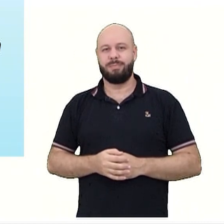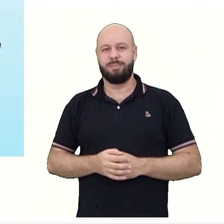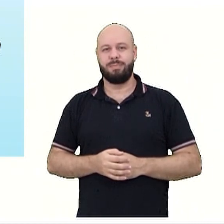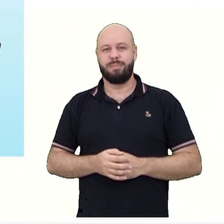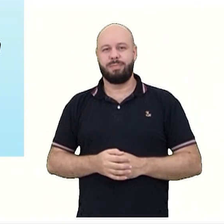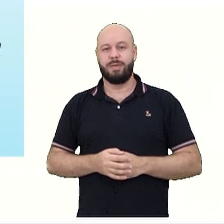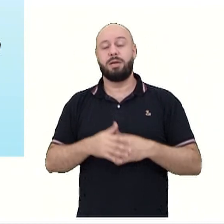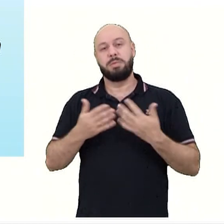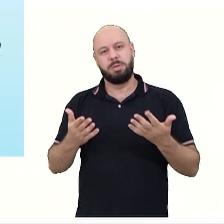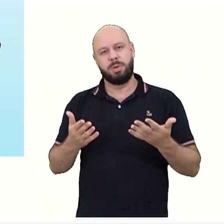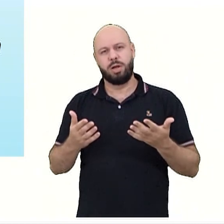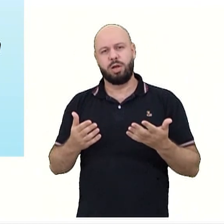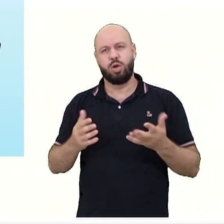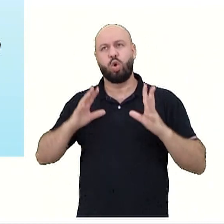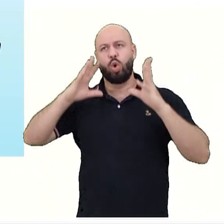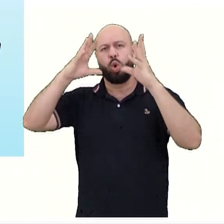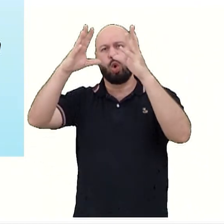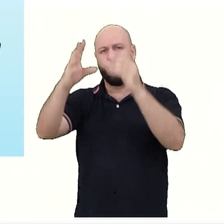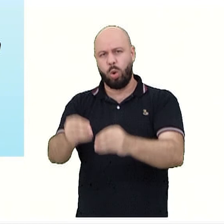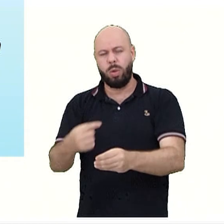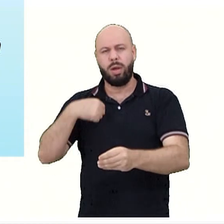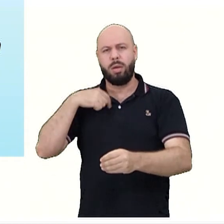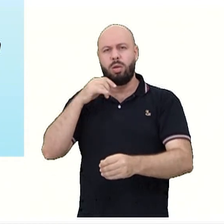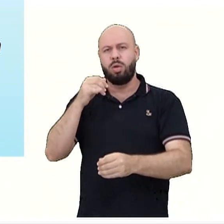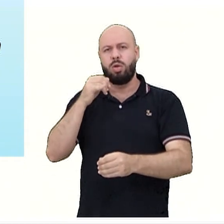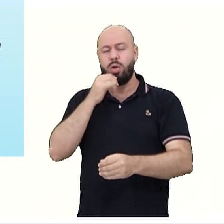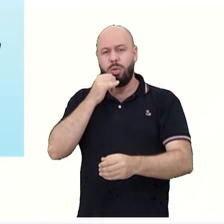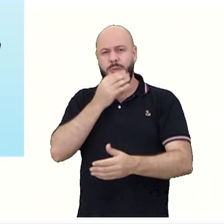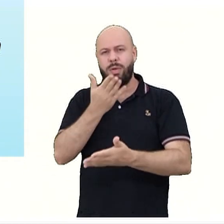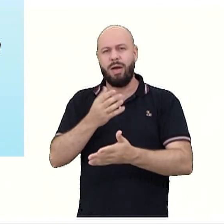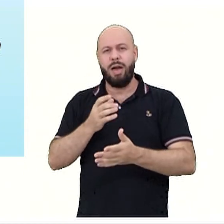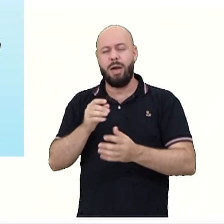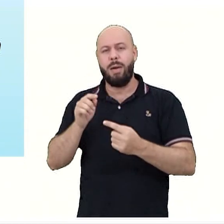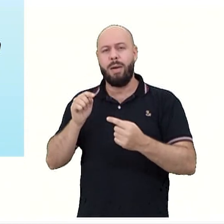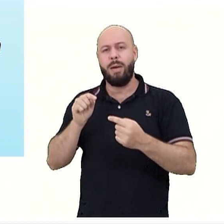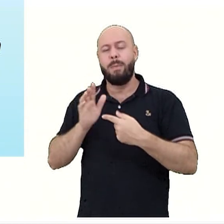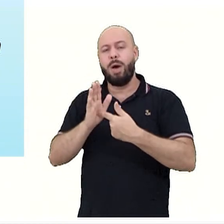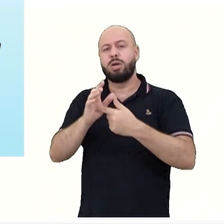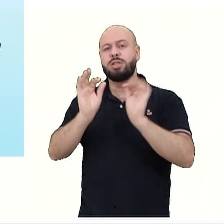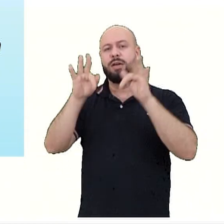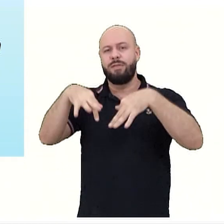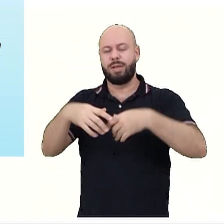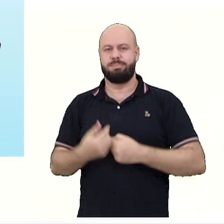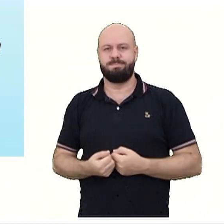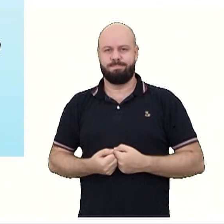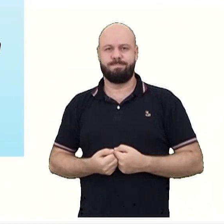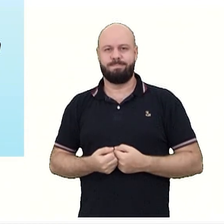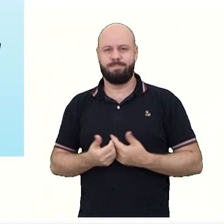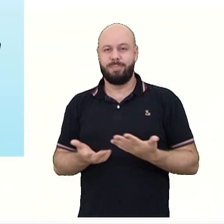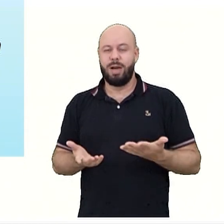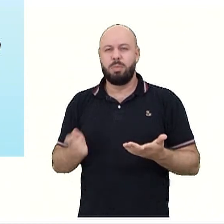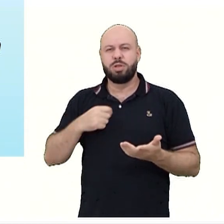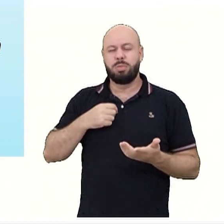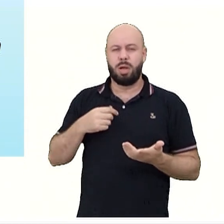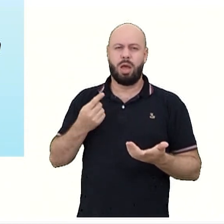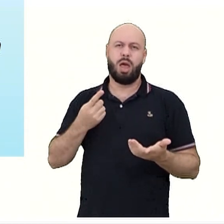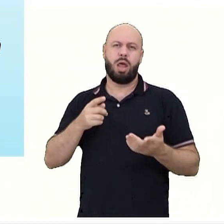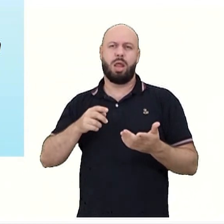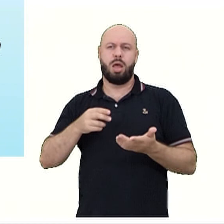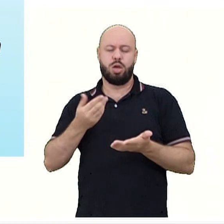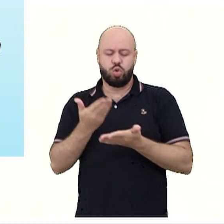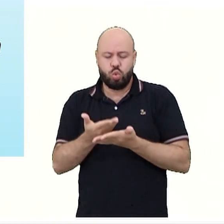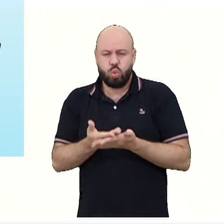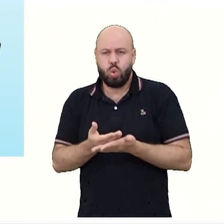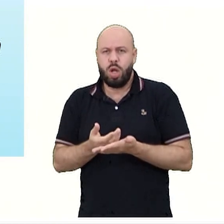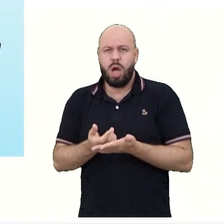festa. Então, todos esses exemplos, eles dão ideia de finalidade, né? Ela está estudando espanhol porque ela pretende